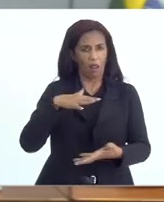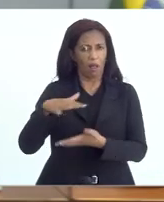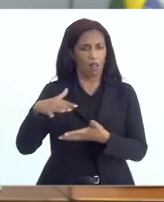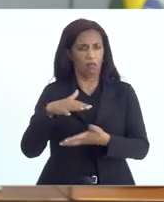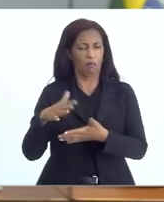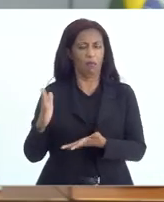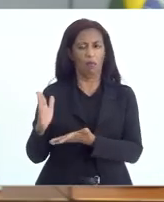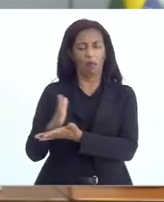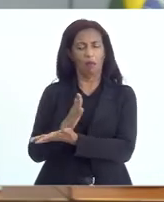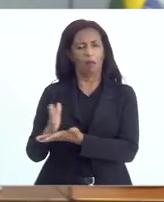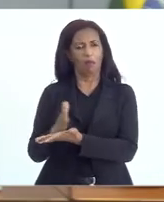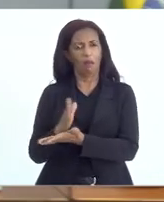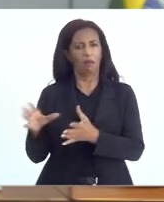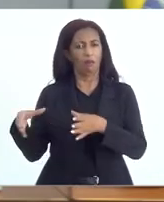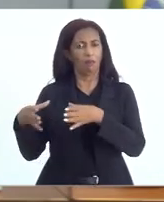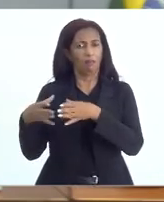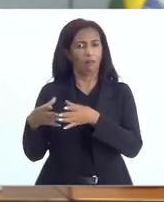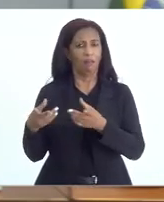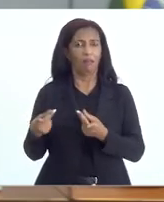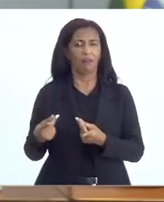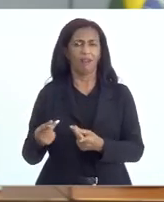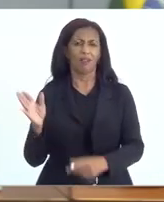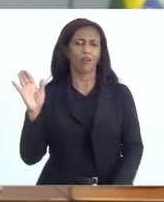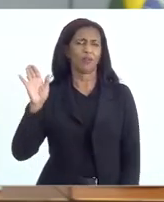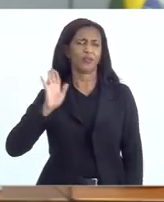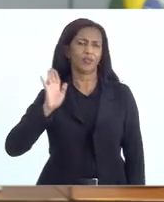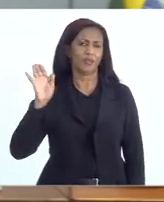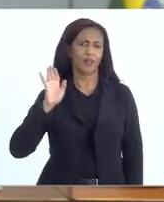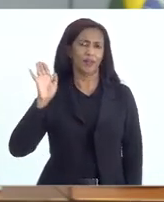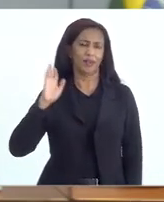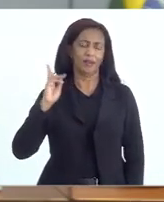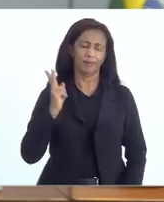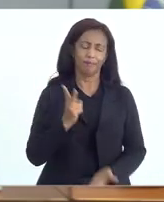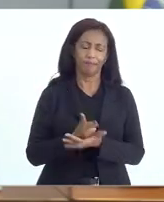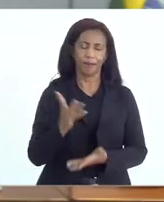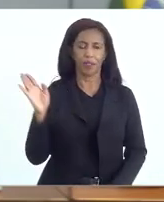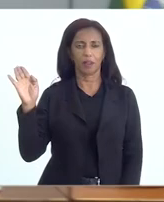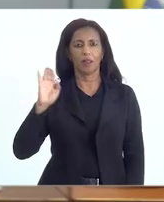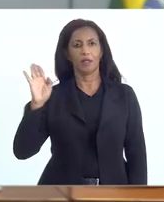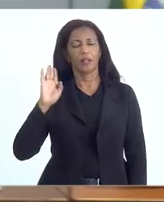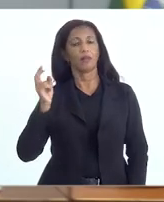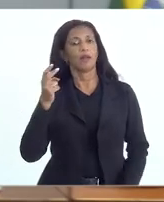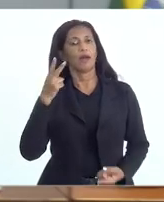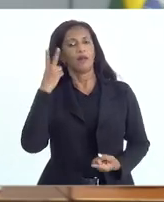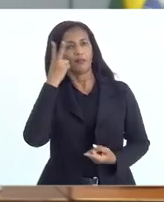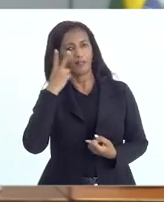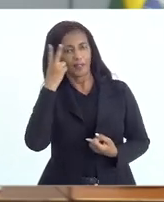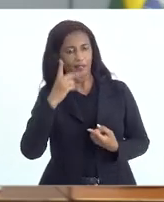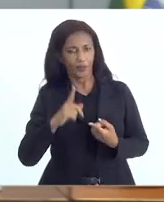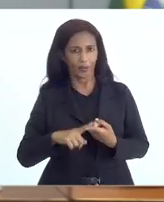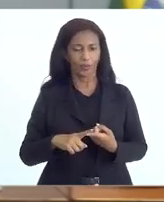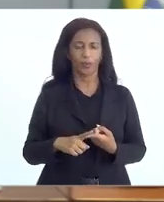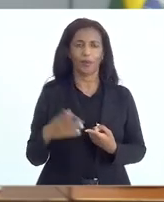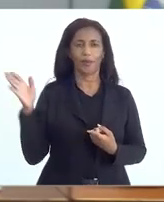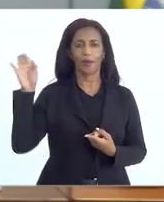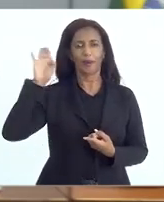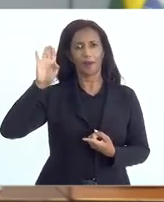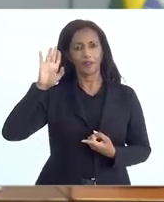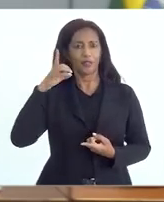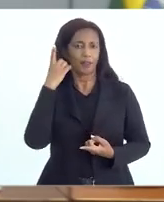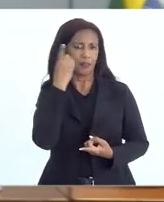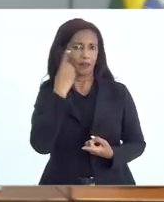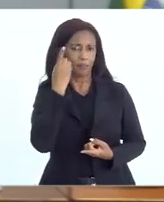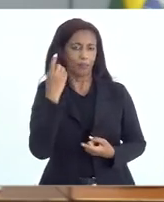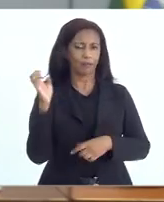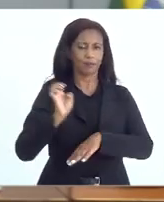a maioria deles são eternos candidatos eternos candidatos a vereadores eternos candidatos a